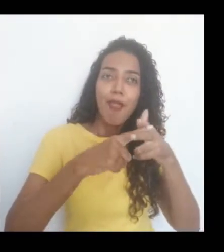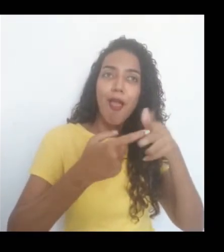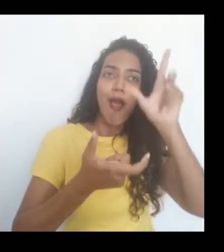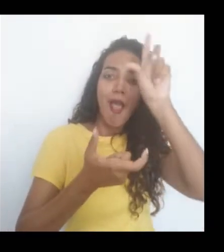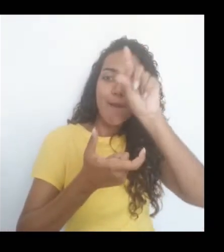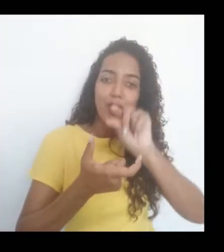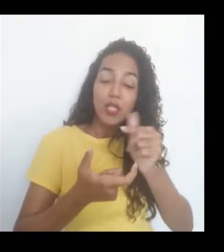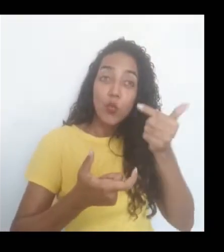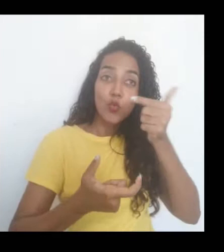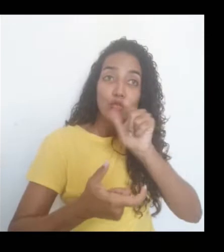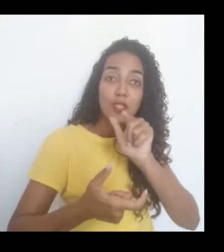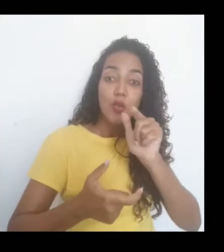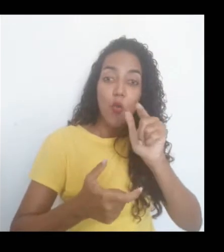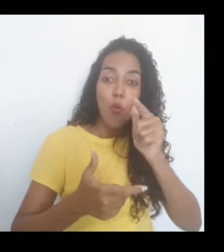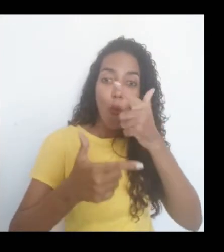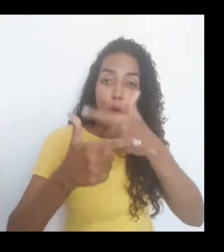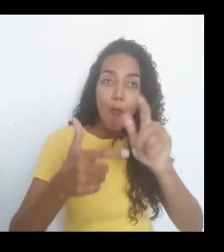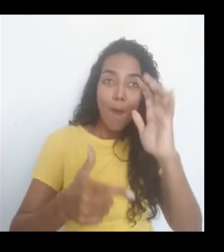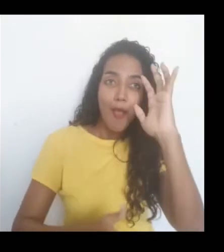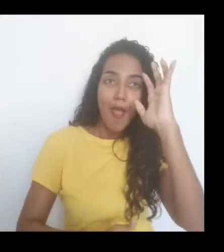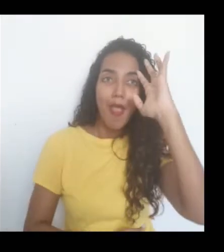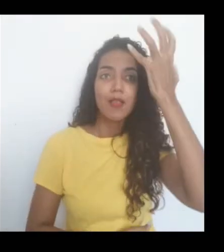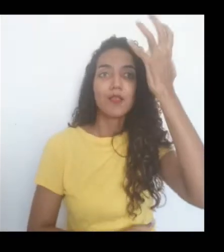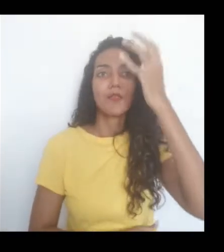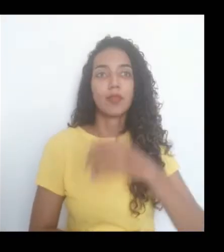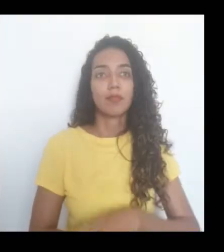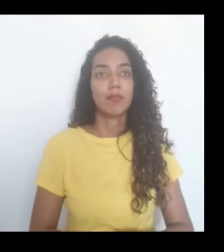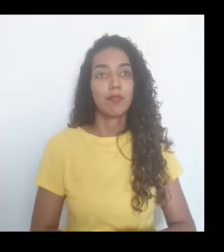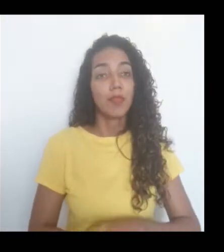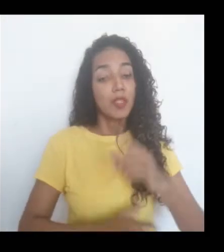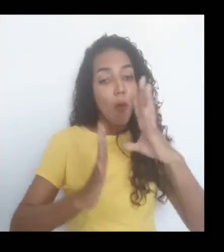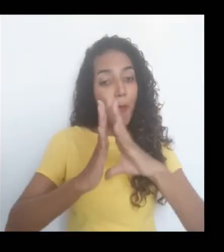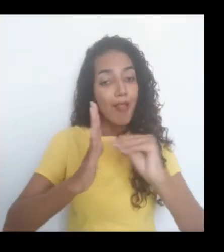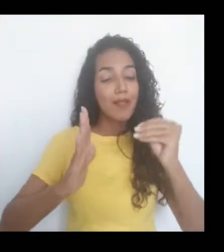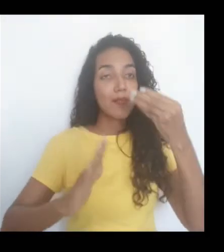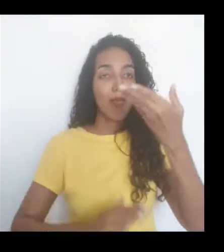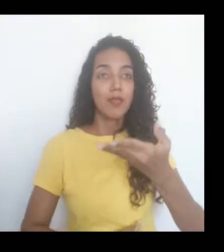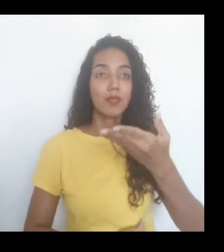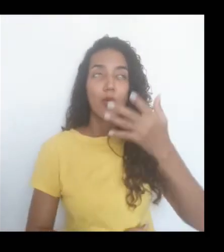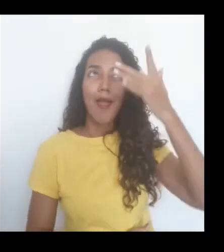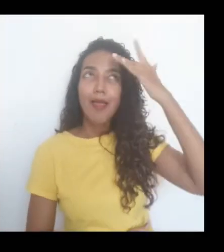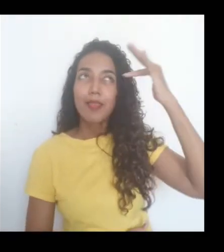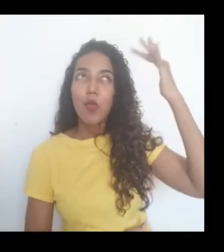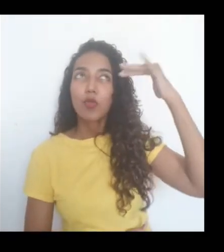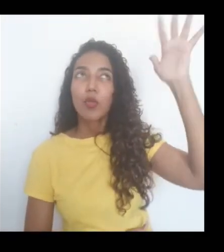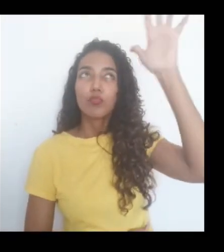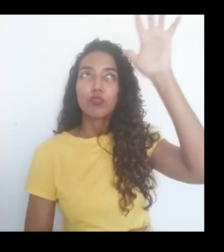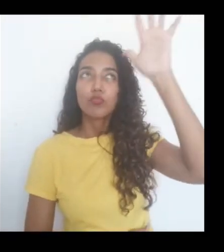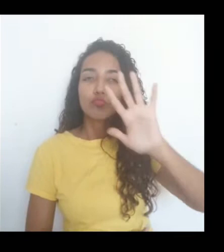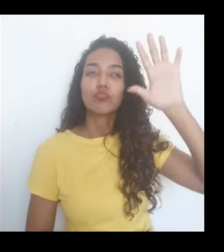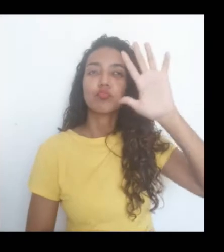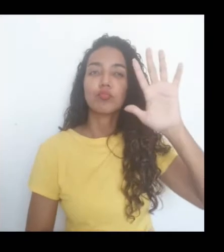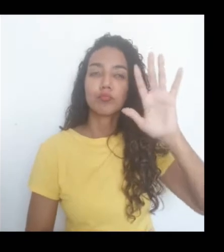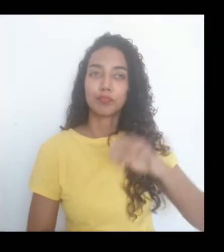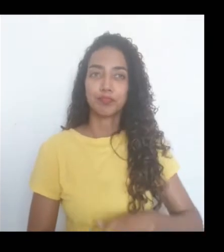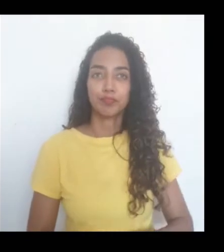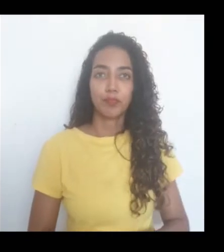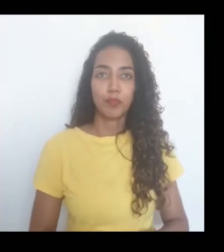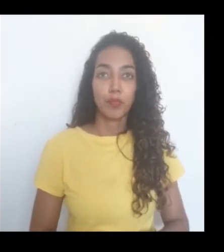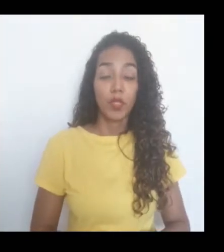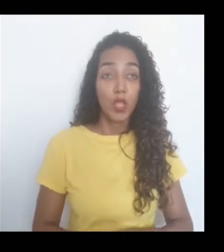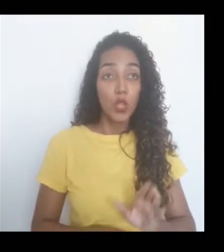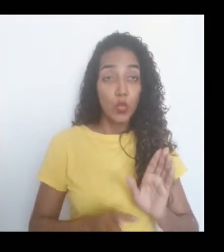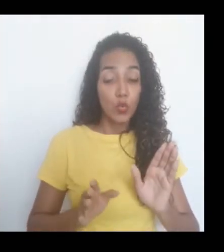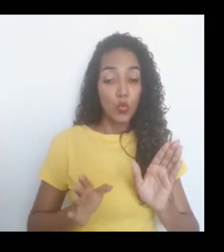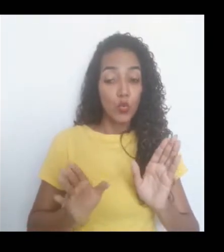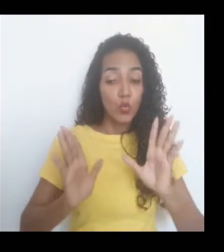problemas. Então, um paradigma é basicamente esse processo de abstração. No caso do paradigma orientado a objetos, a